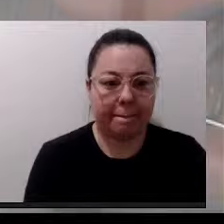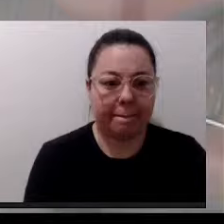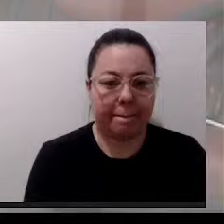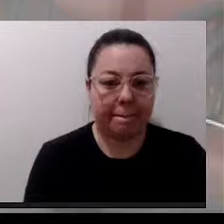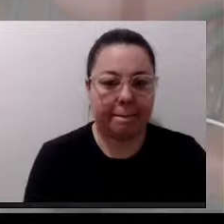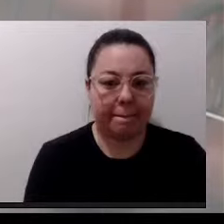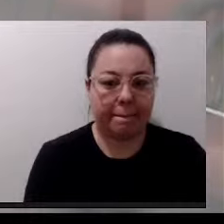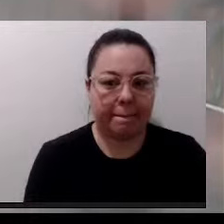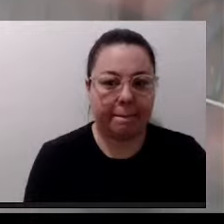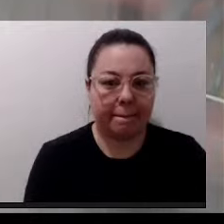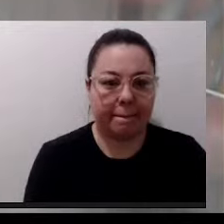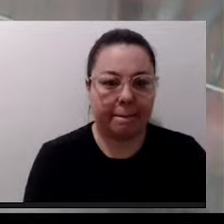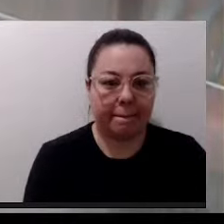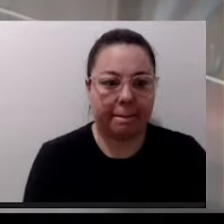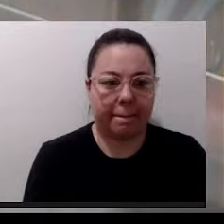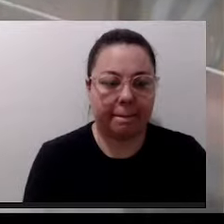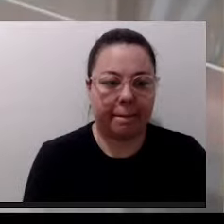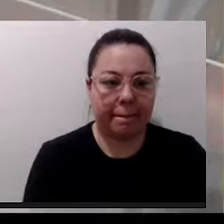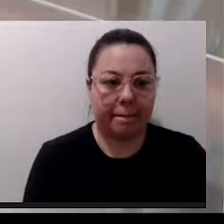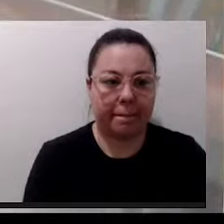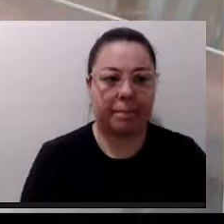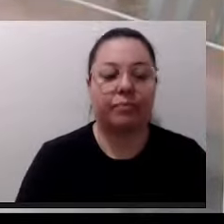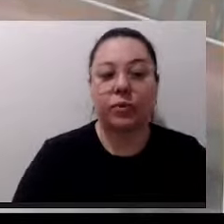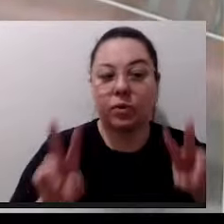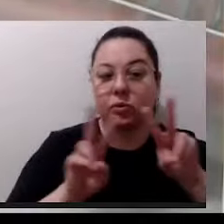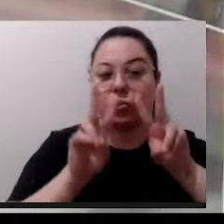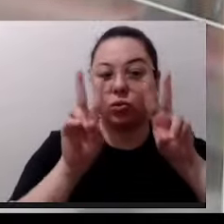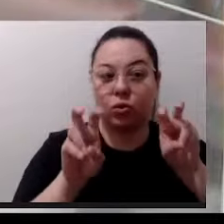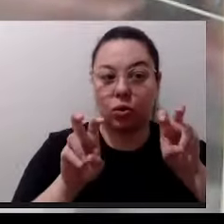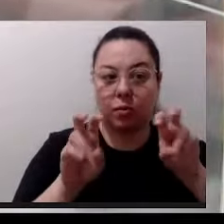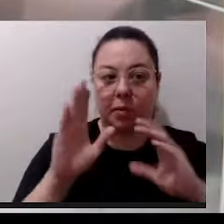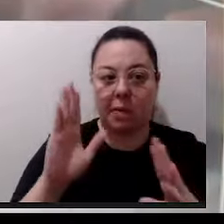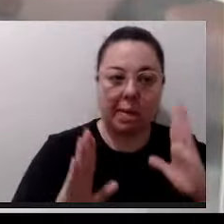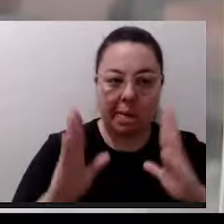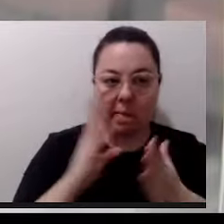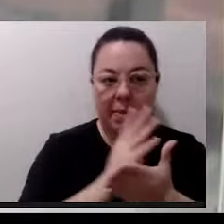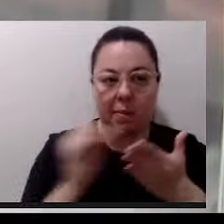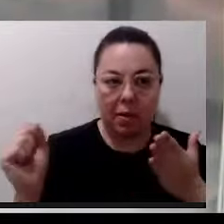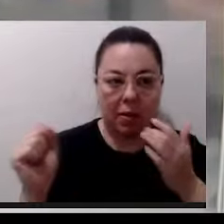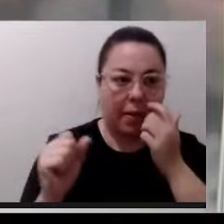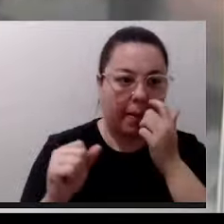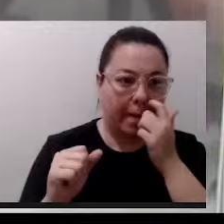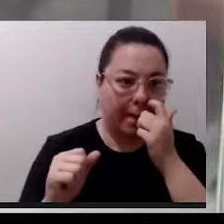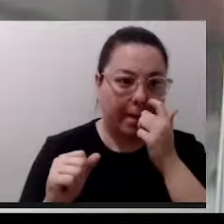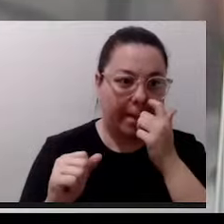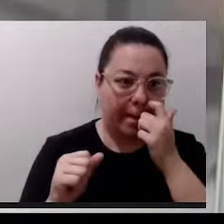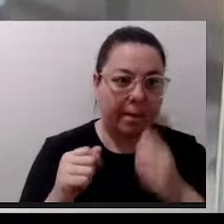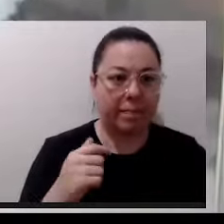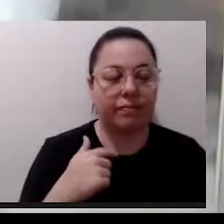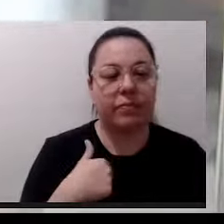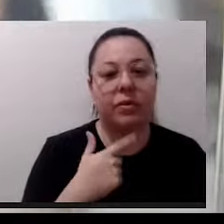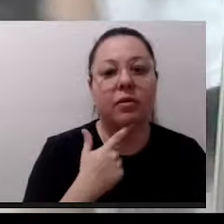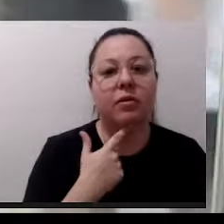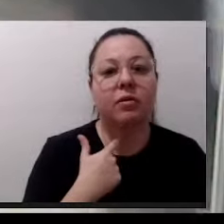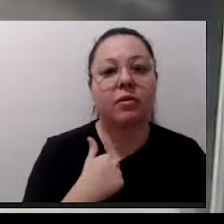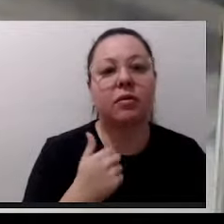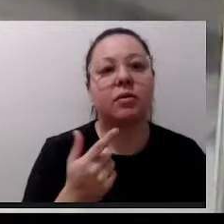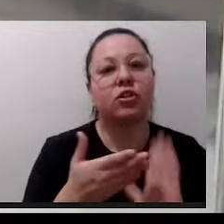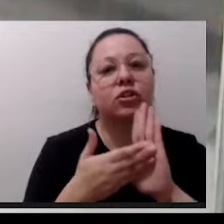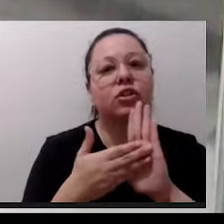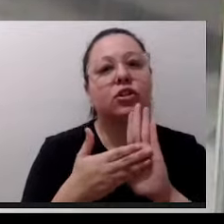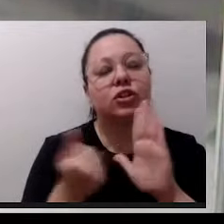uma observação em relação à prescrição. Eu gostaria de retirar o feito de pauta para poder analisar